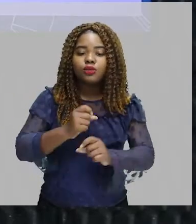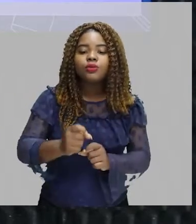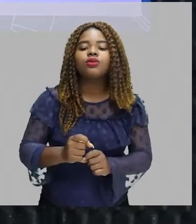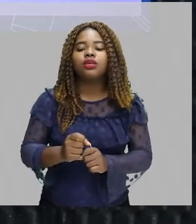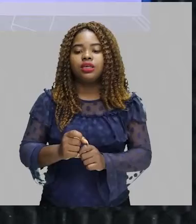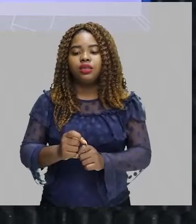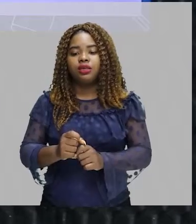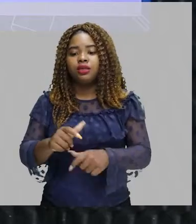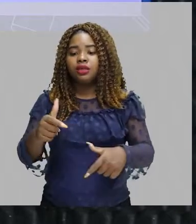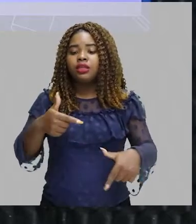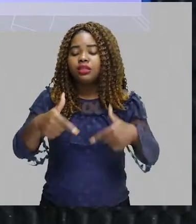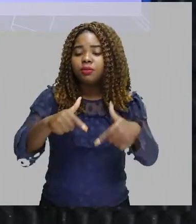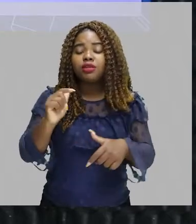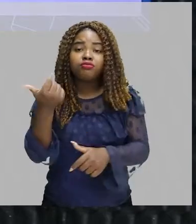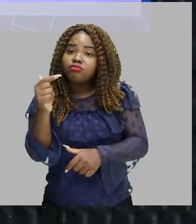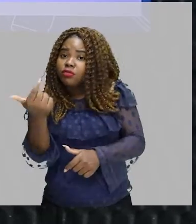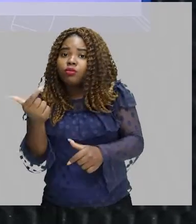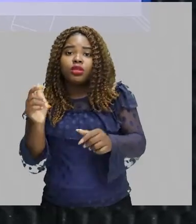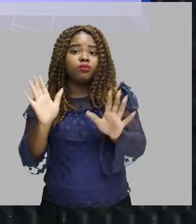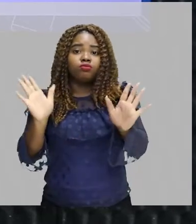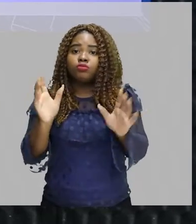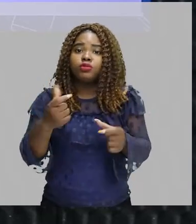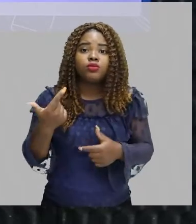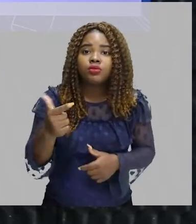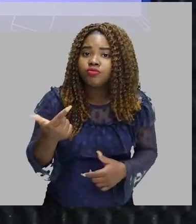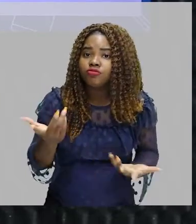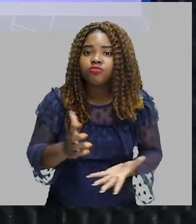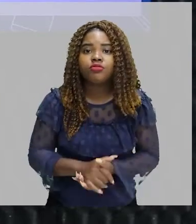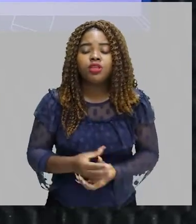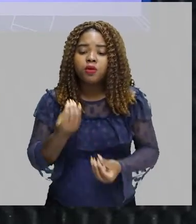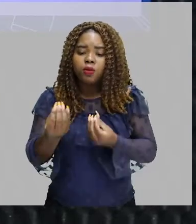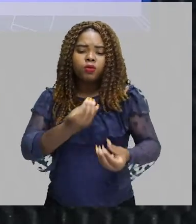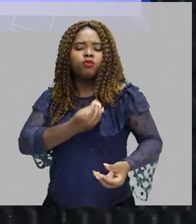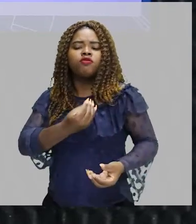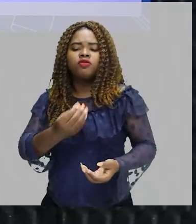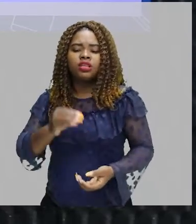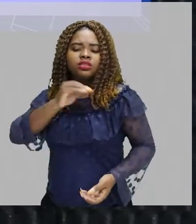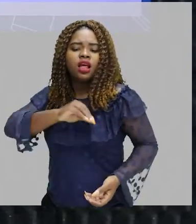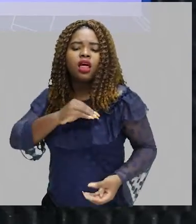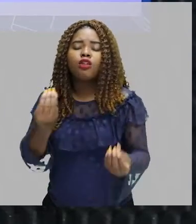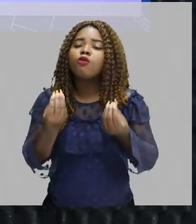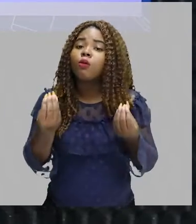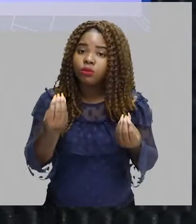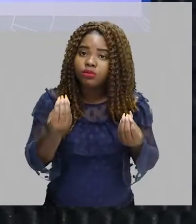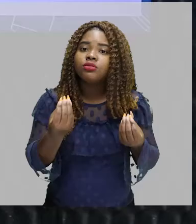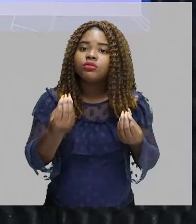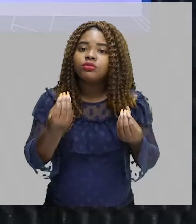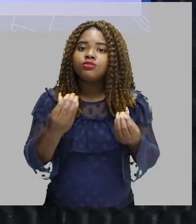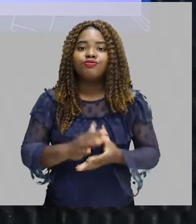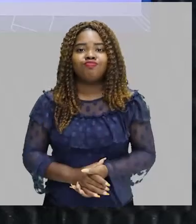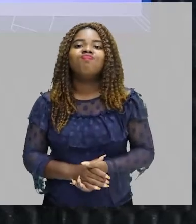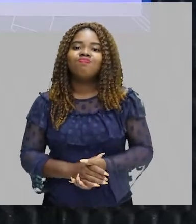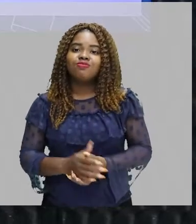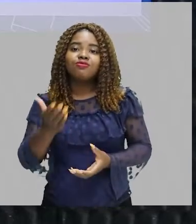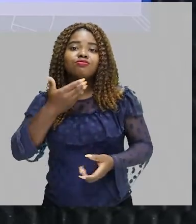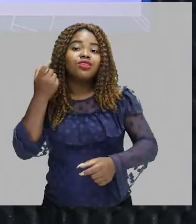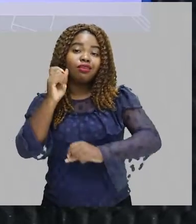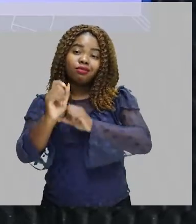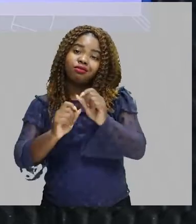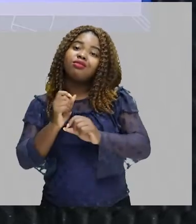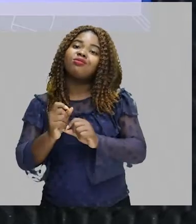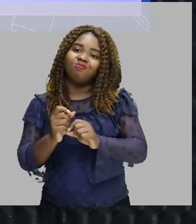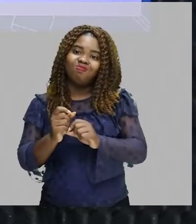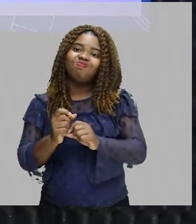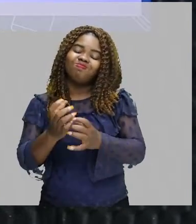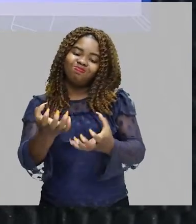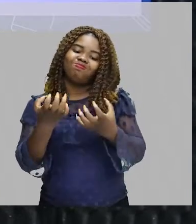renda e, consequentemente, a possibilidade da pessoa não ter como sobreviver. Então, vê como única alternativa buscar um emprego